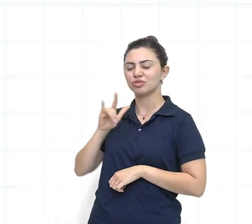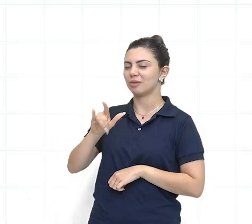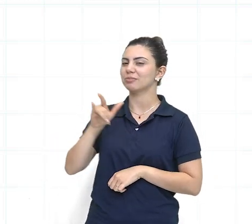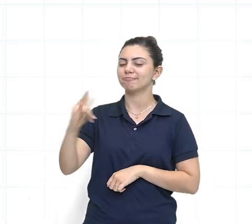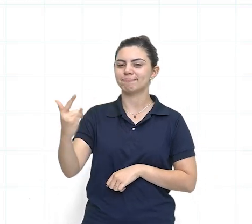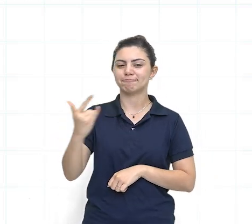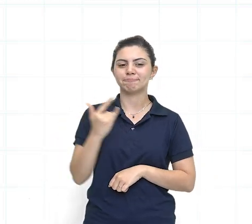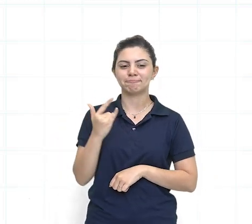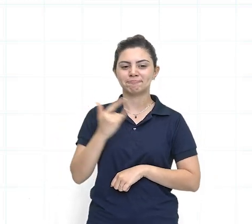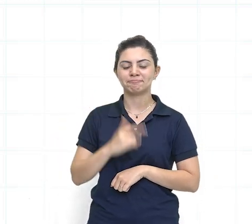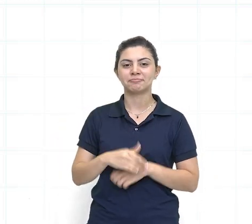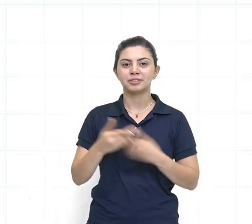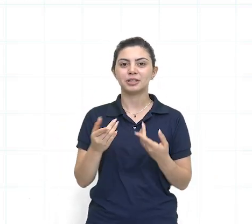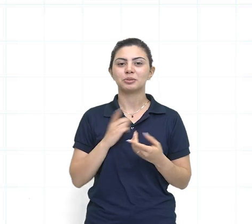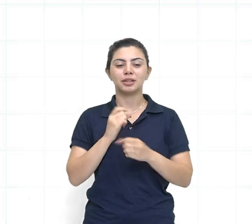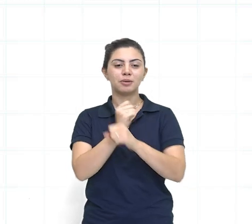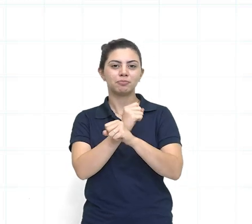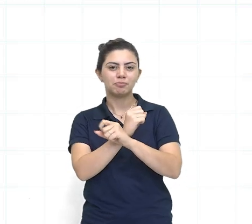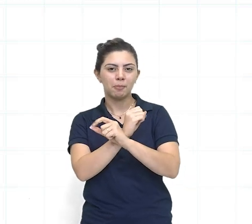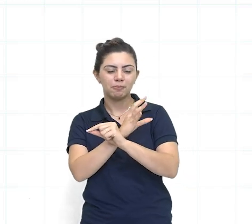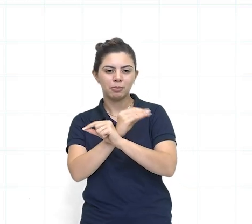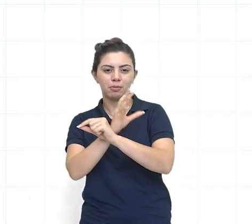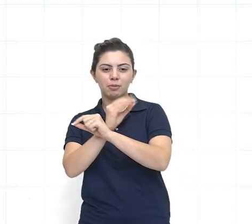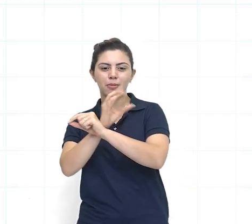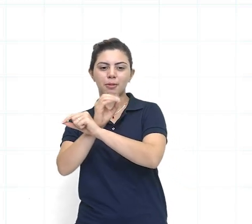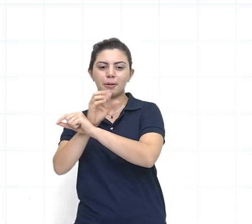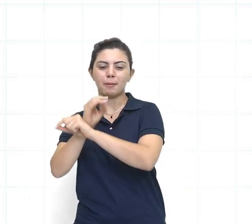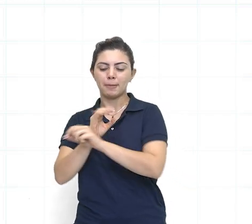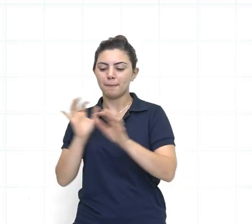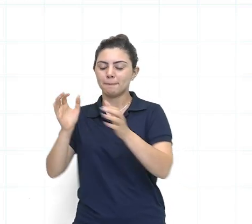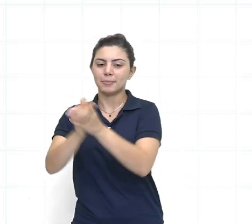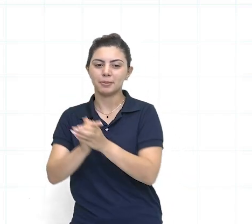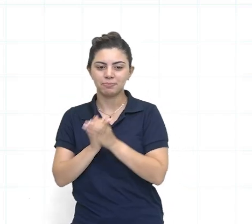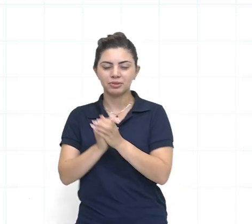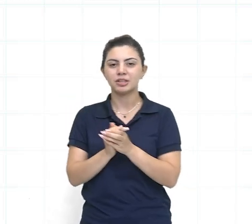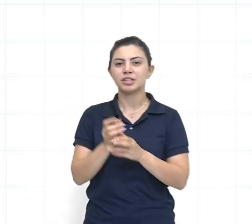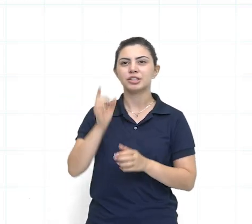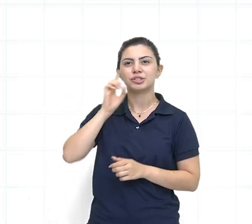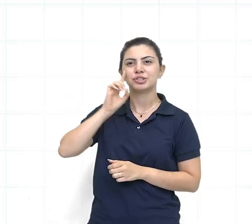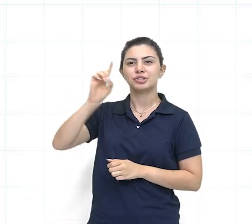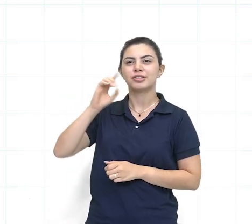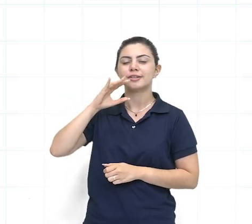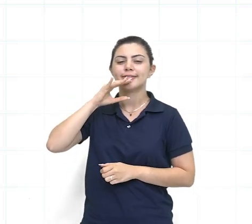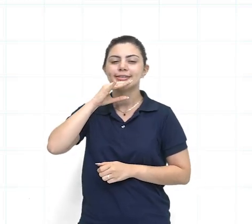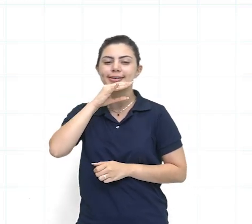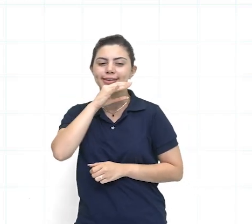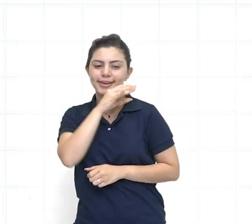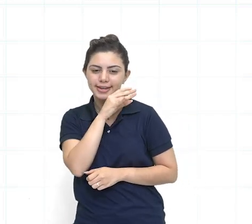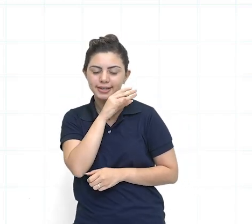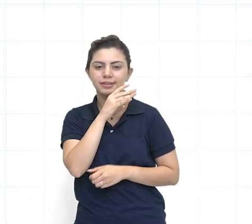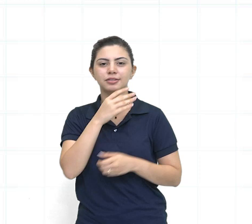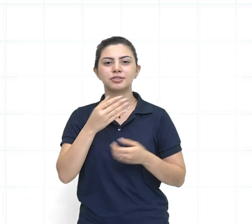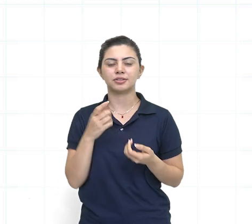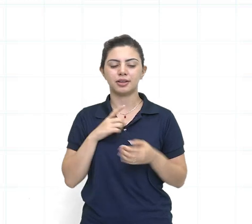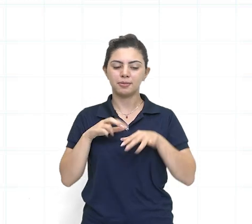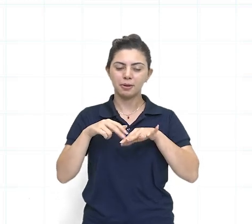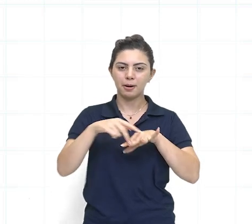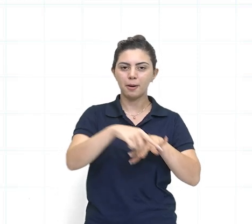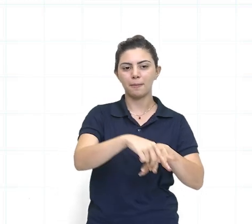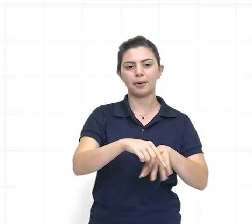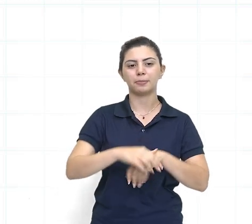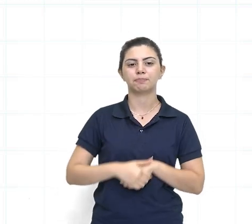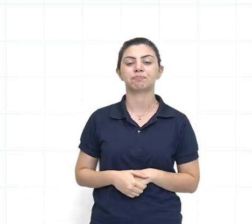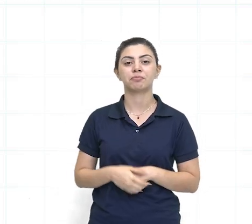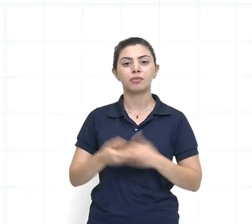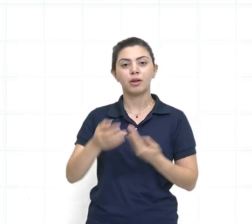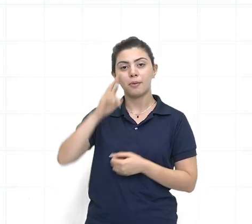vice-versa. Vagalume aceso na mão, dias quentes de verão, descer pelo corrimão.